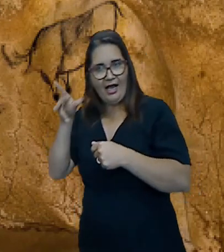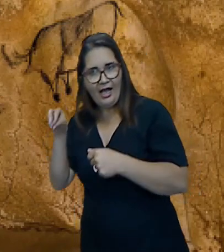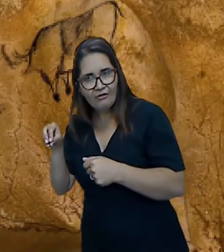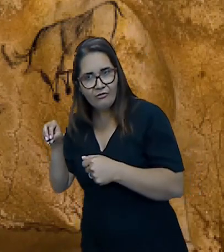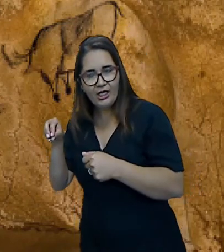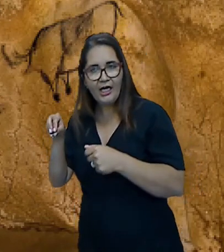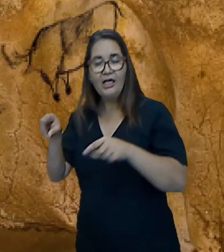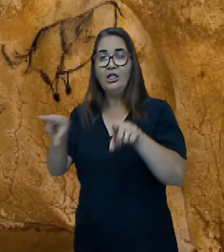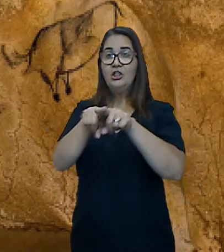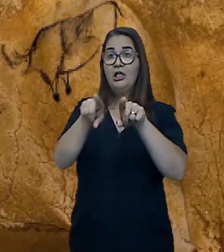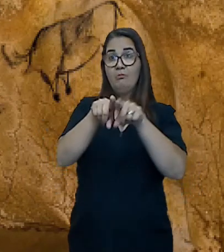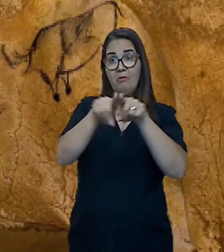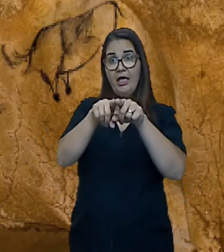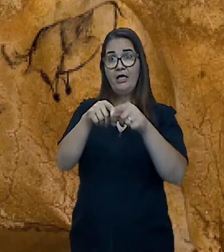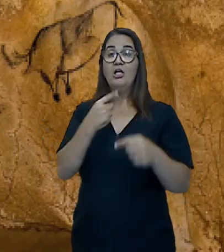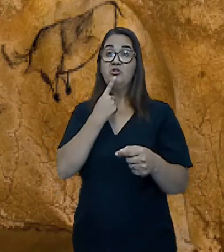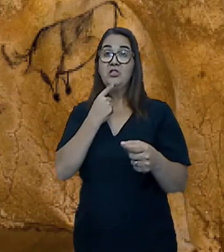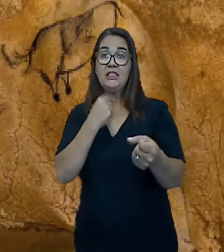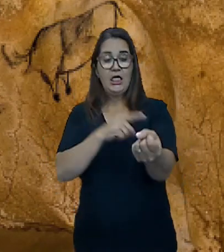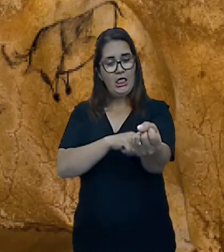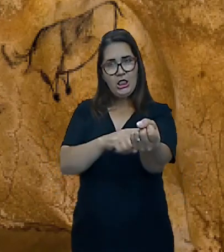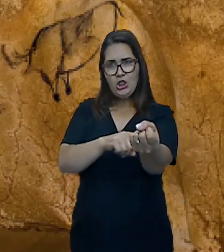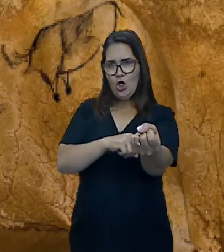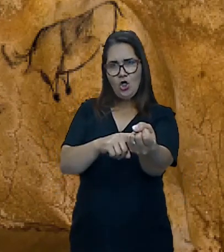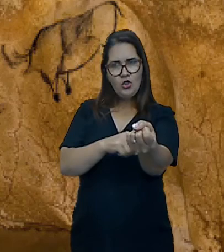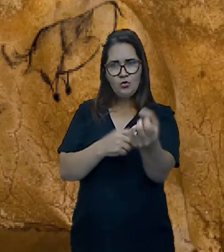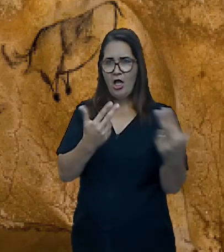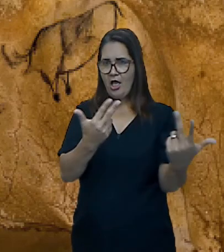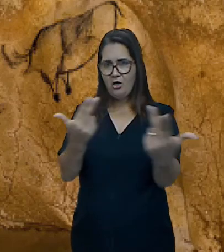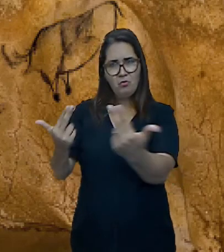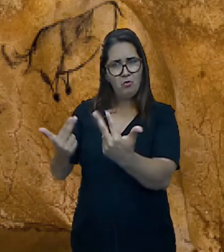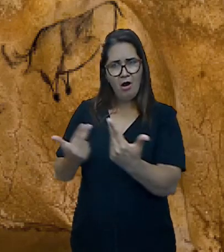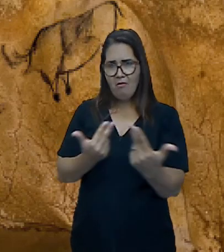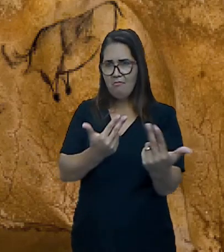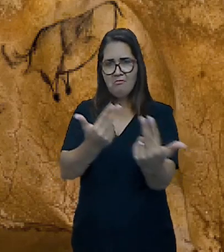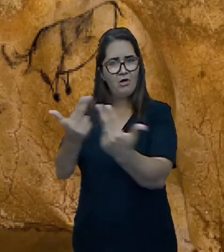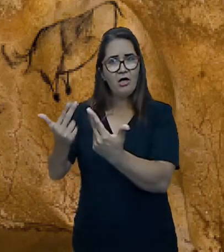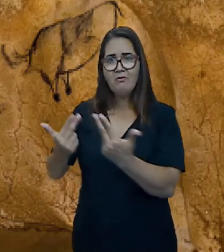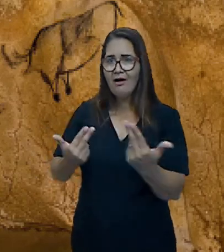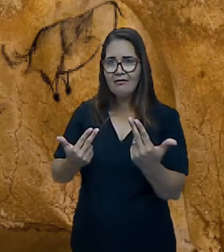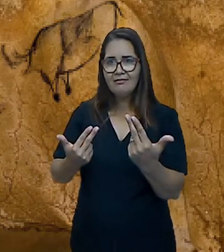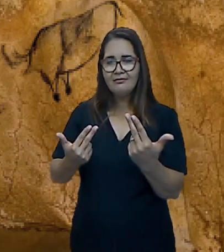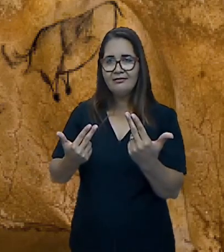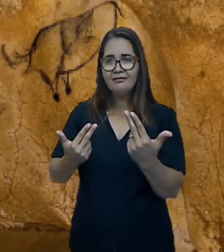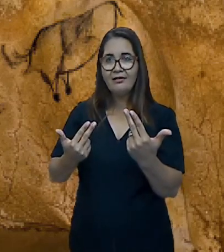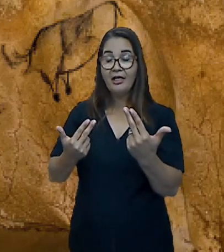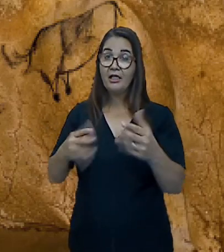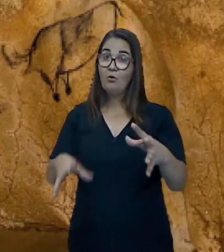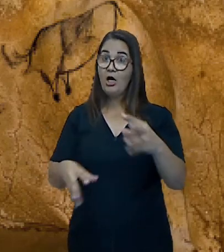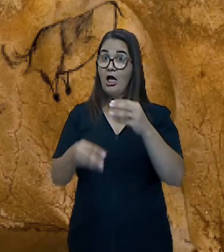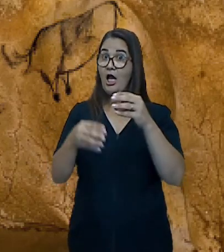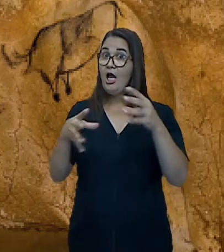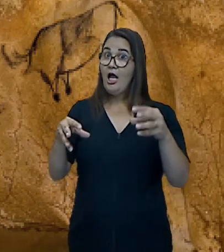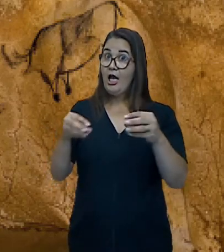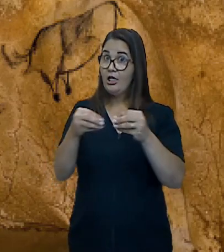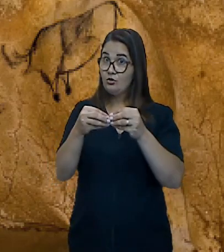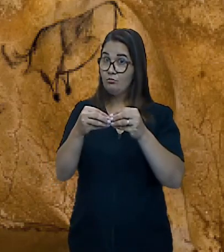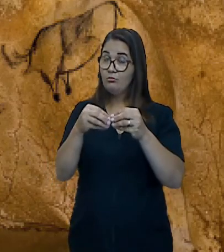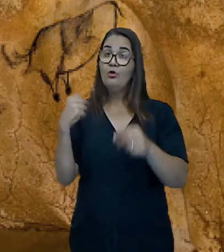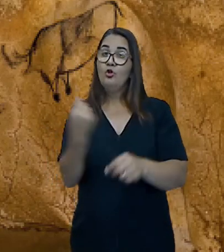Então, somos todos irmãos, somos todos iguais. Onde aqui cabe o sistema de